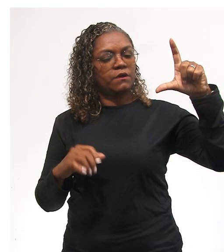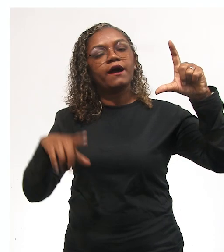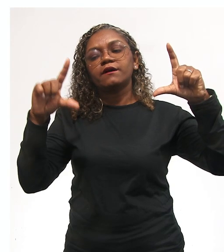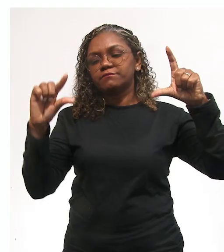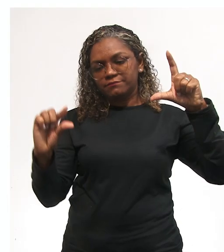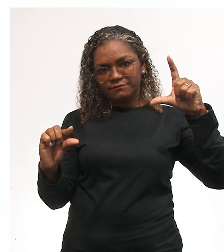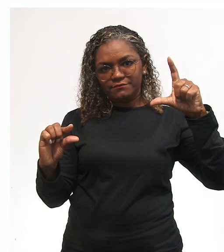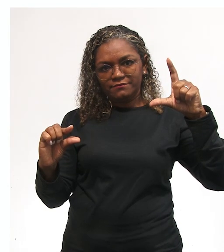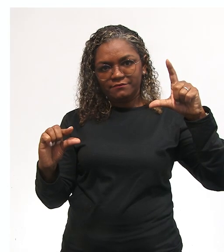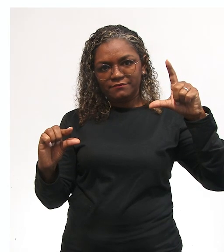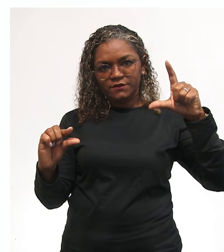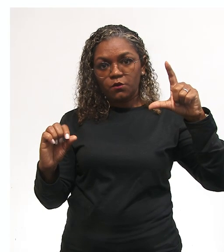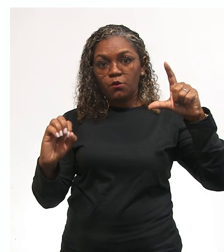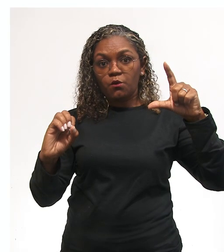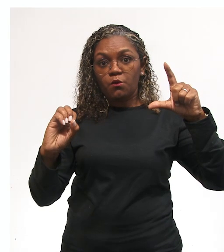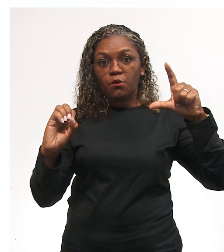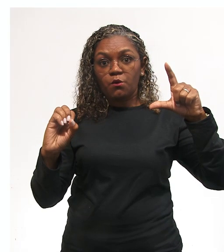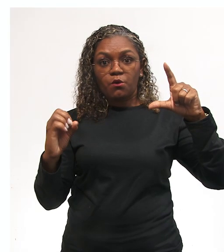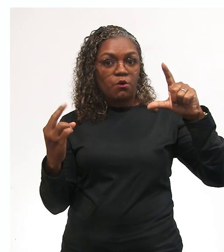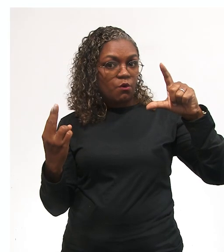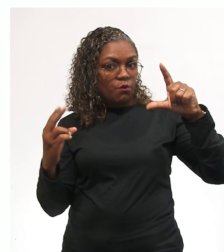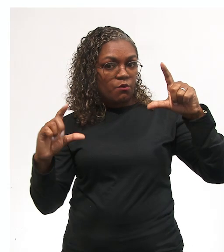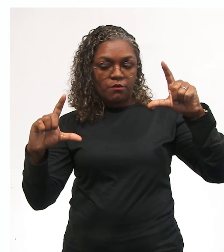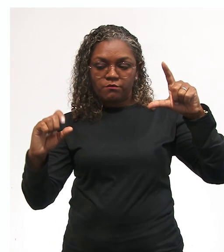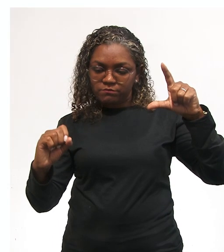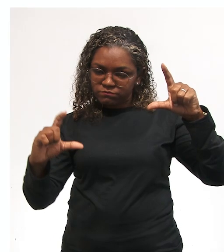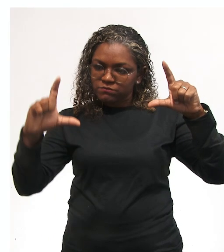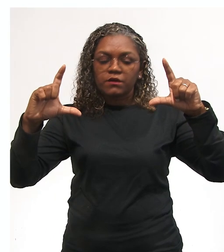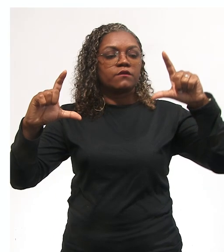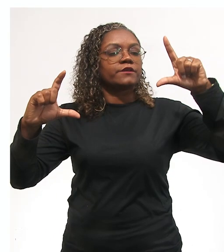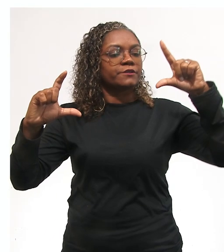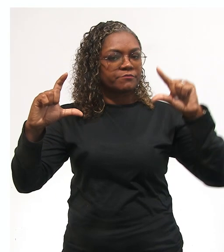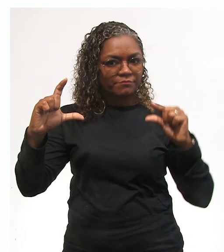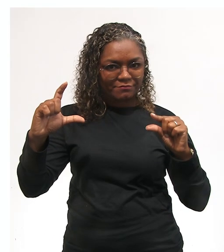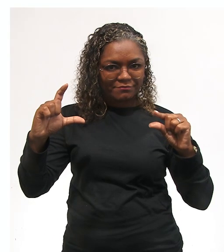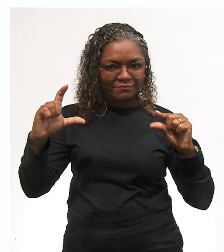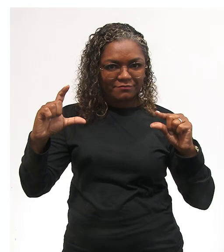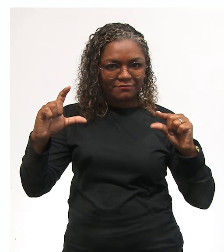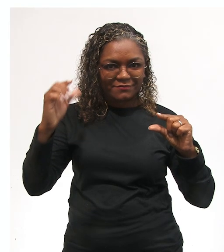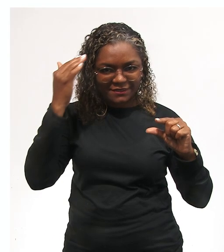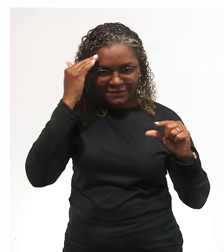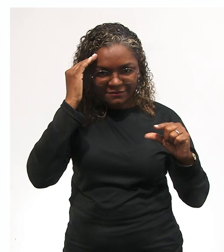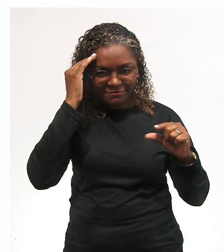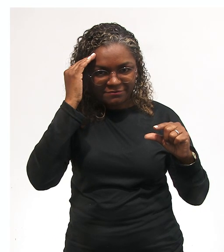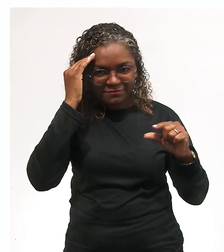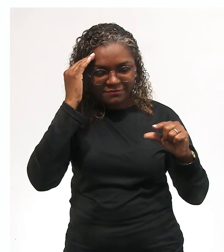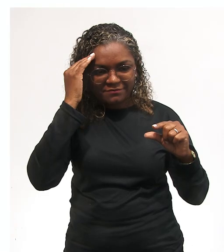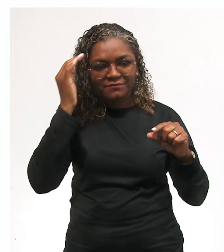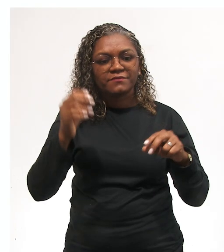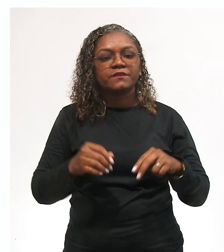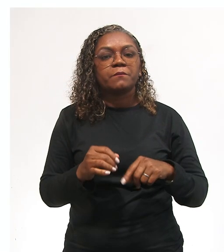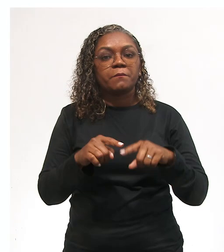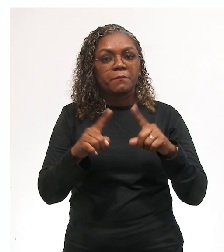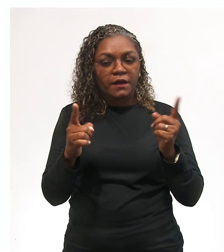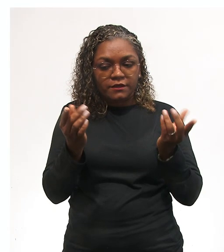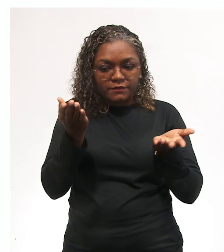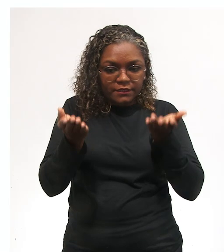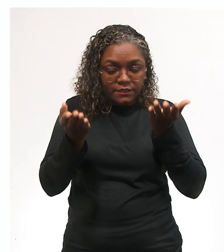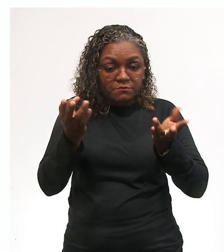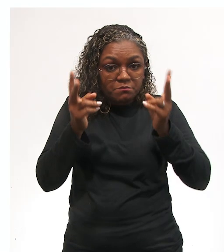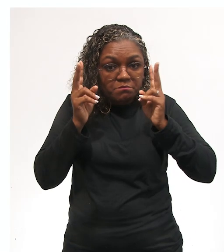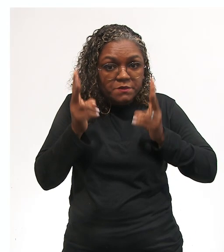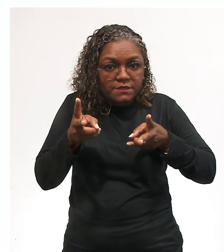outra vai crescer. Então, vamos ver aqui no slide. Quando uma aumenta, a outra diminui, mantendo